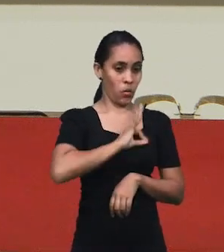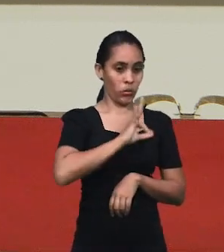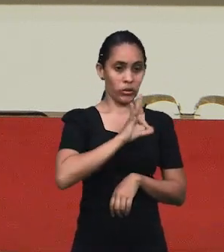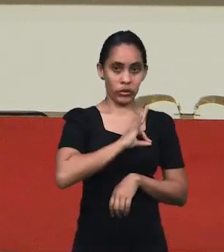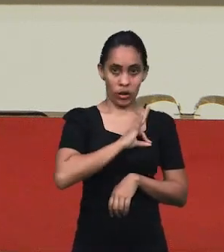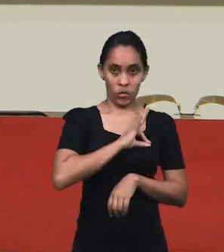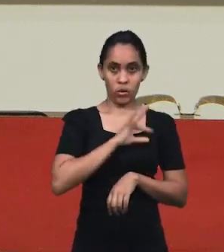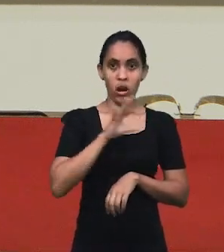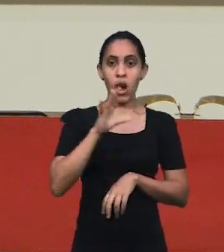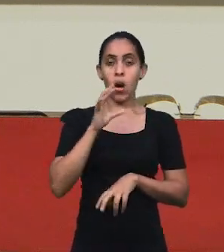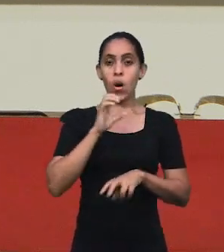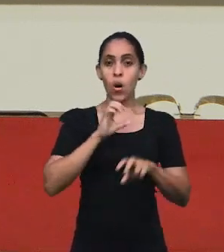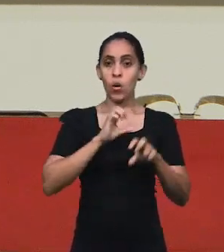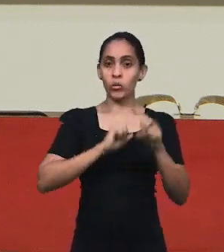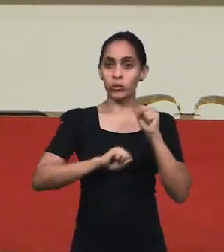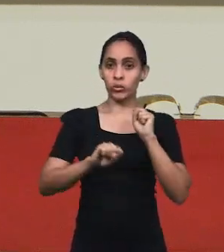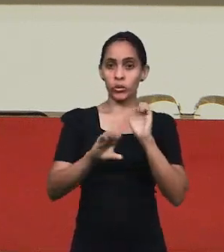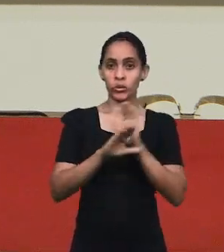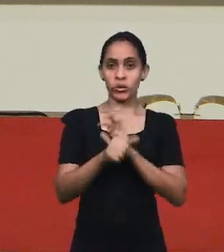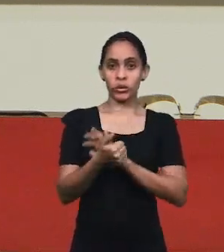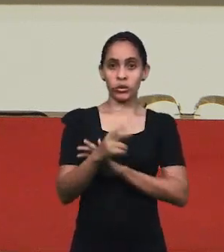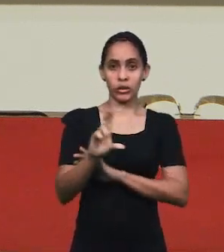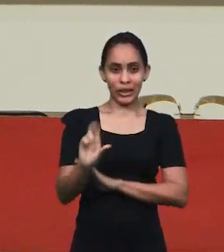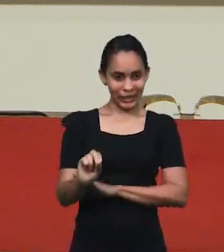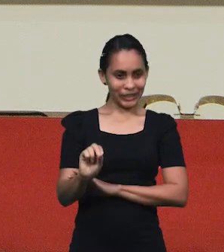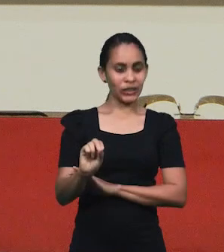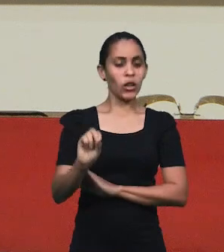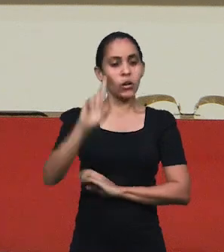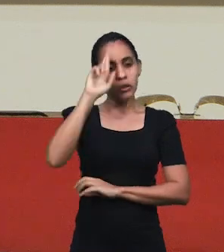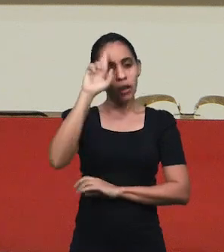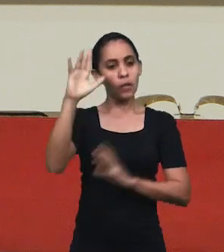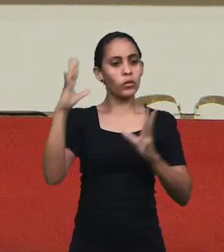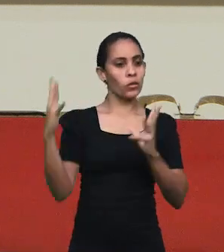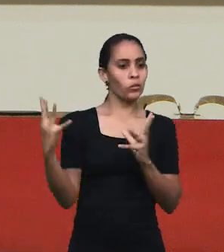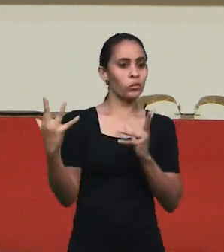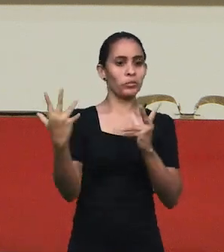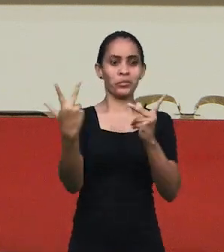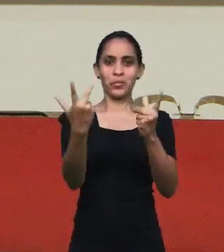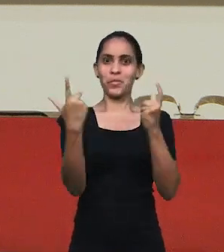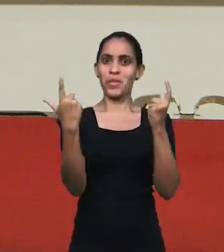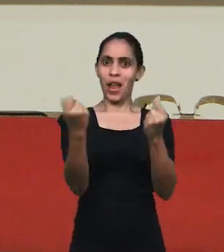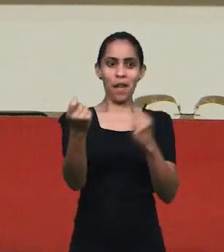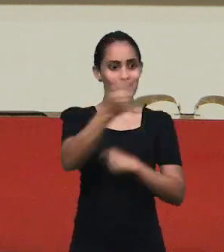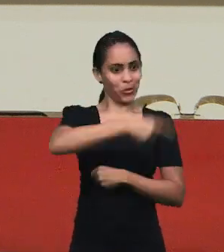fez o Senhor por estes, e por isso estamos alegres.